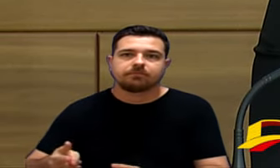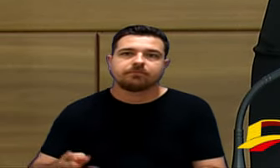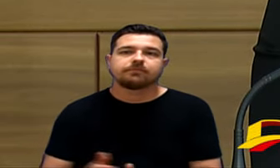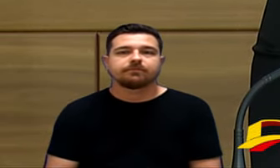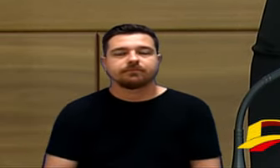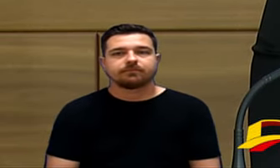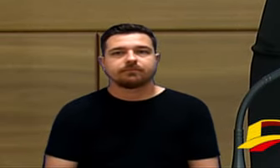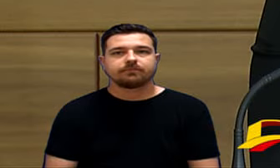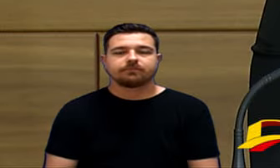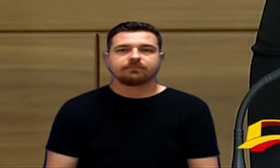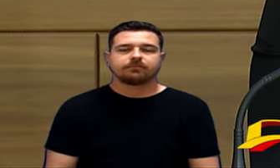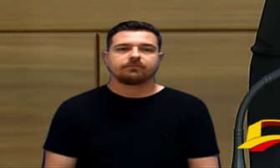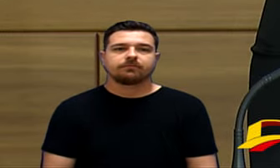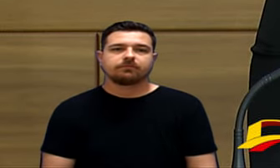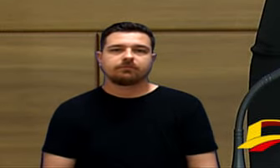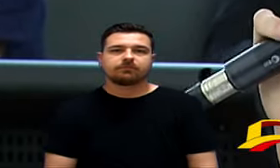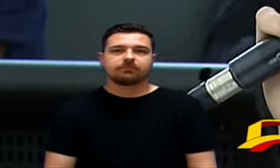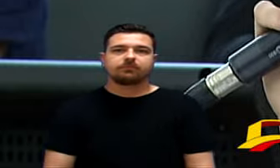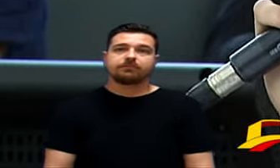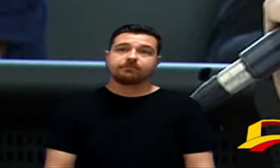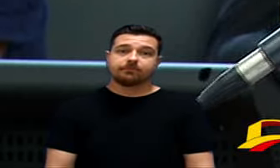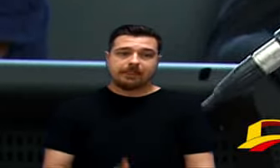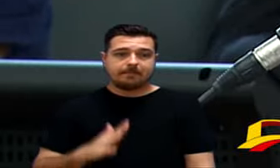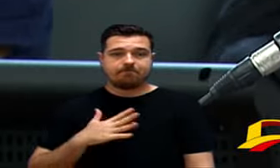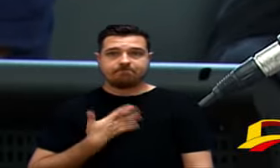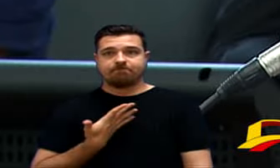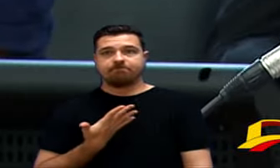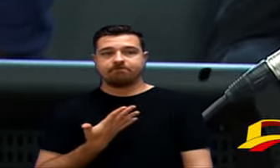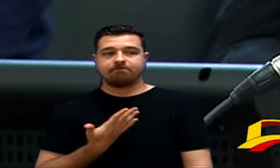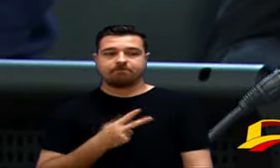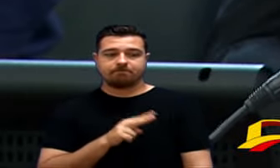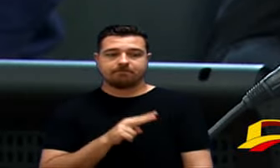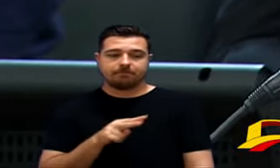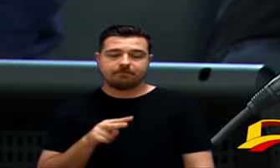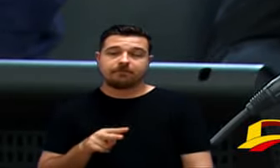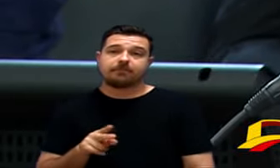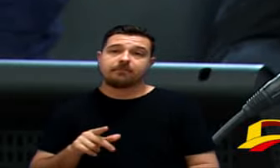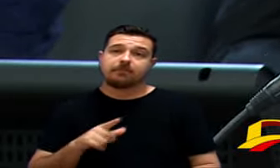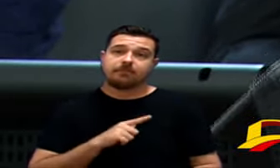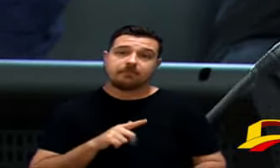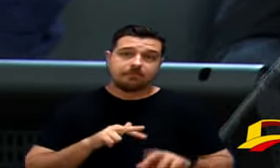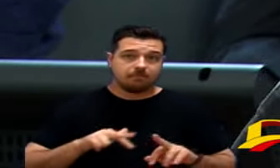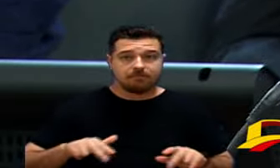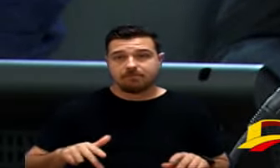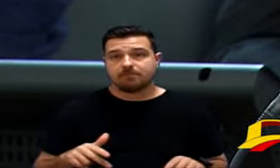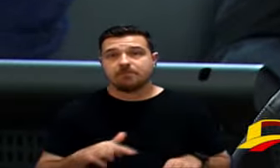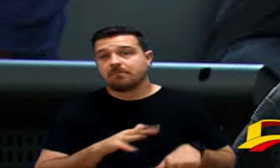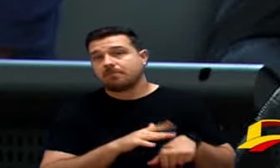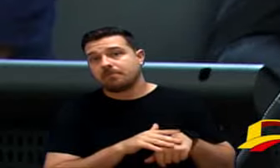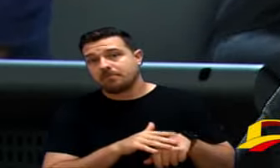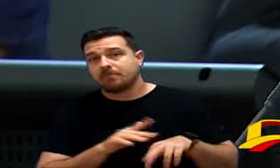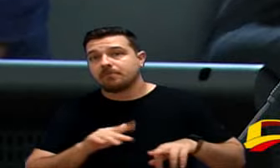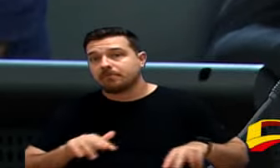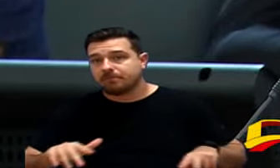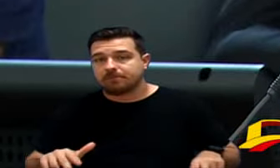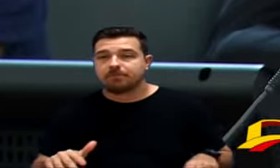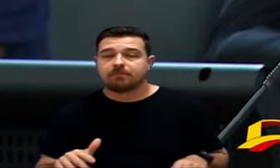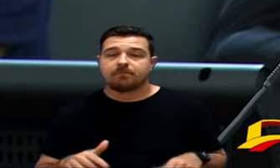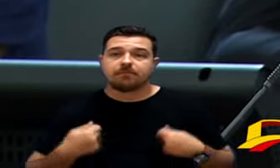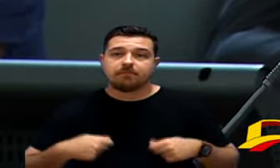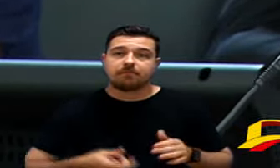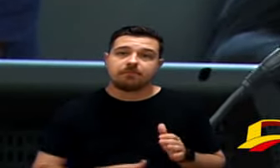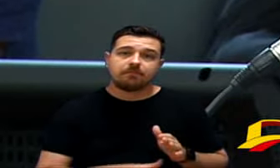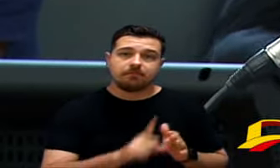né sim é assustador né porque nós temos aí o afastamento por auxílio e doença como o senhor comentou